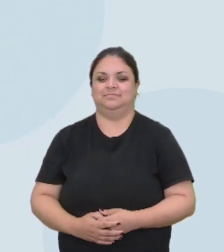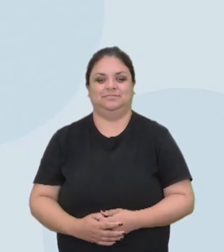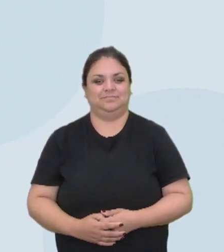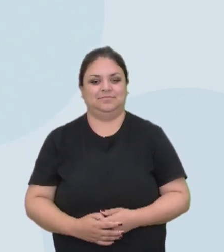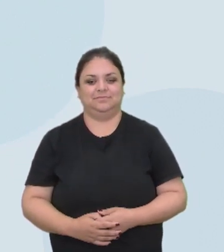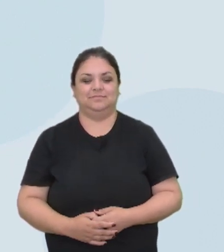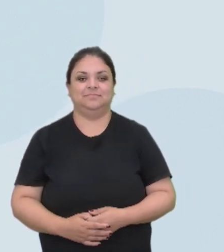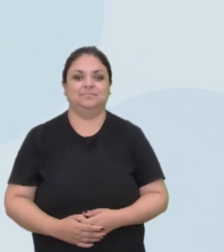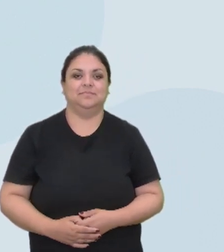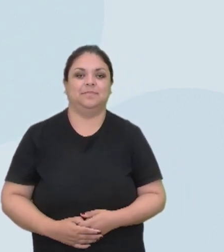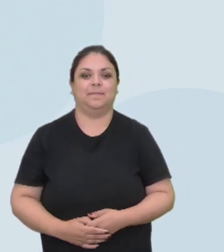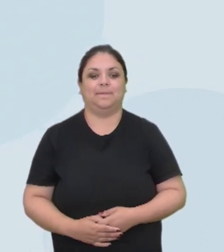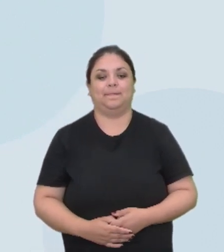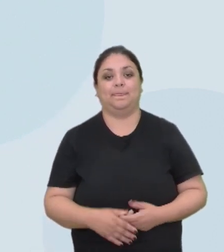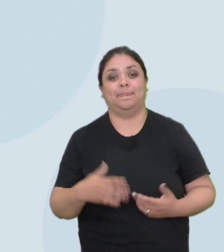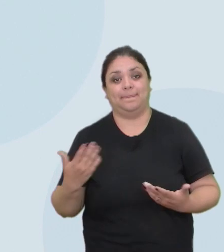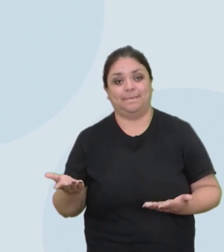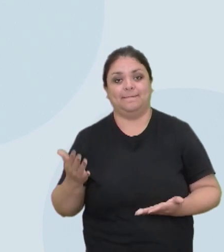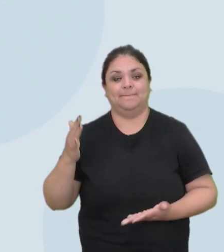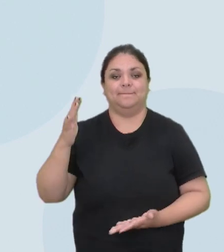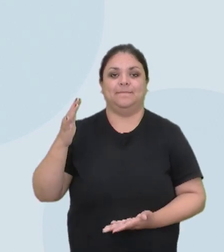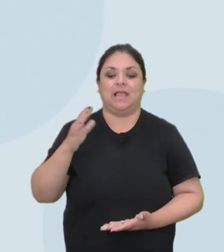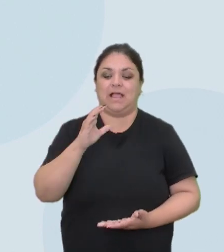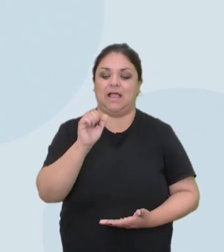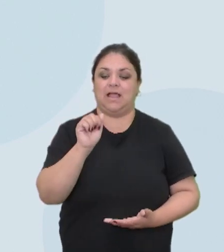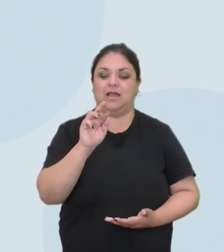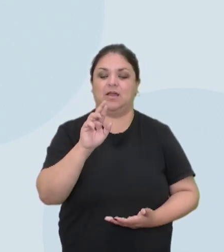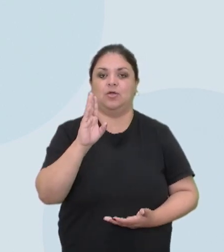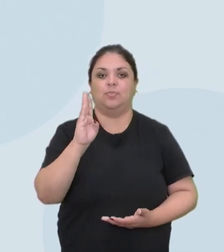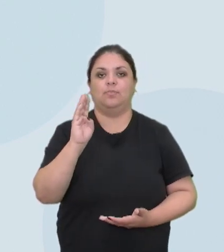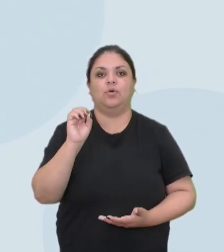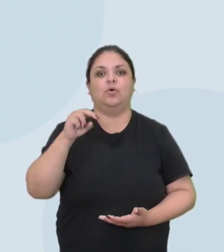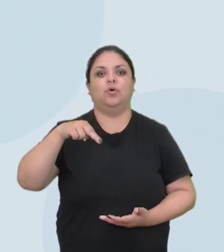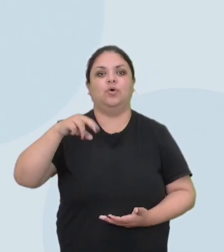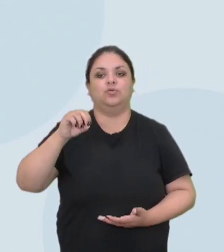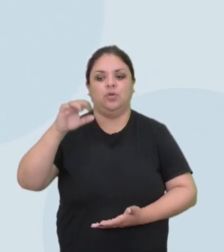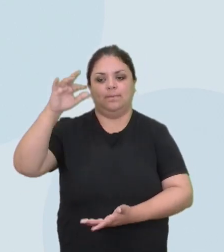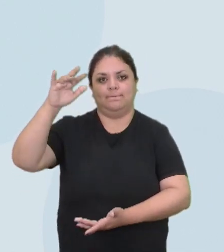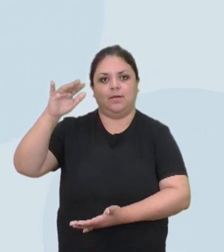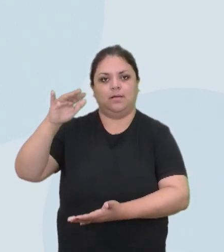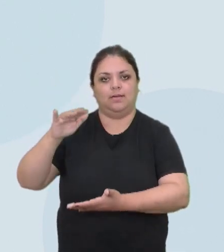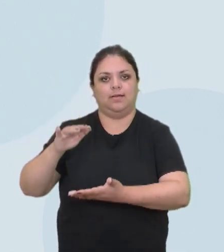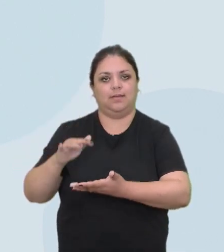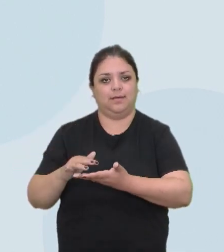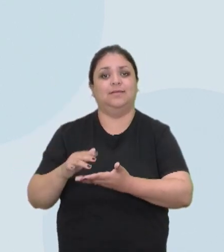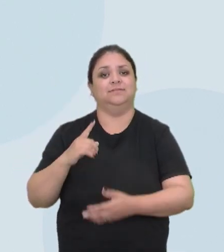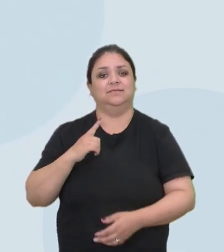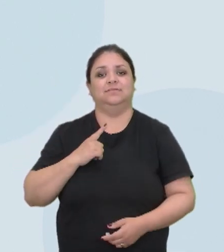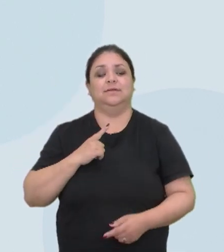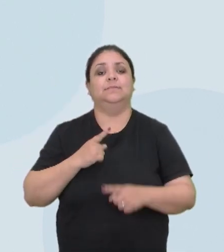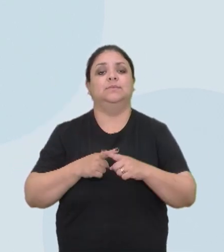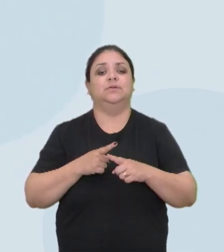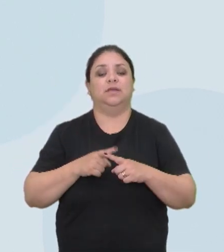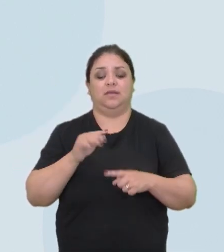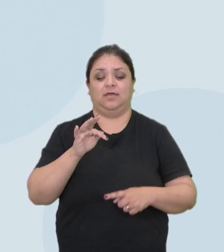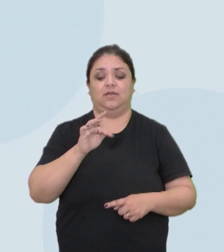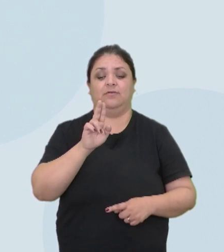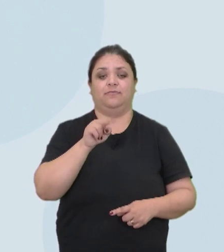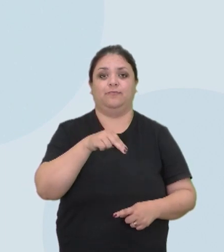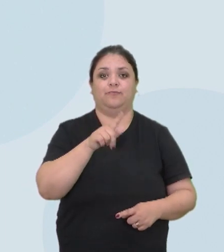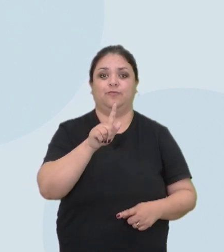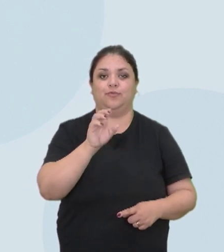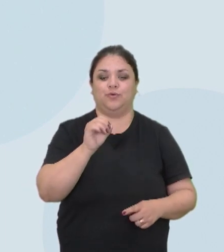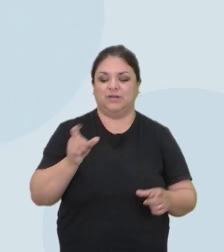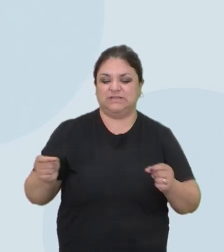a diminuição dos estoques de carbono. Por que vai diminuir o carbono? Porque os fungos, né, vão utilizar